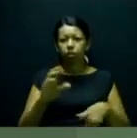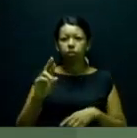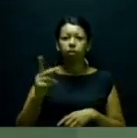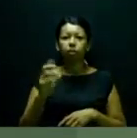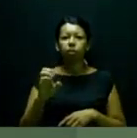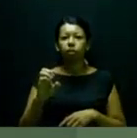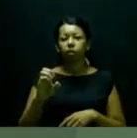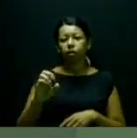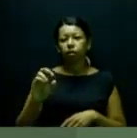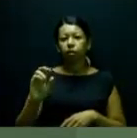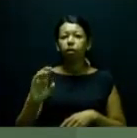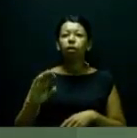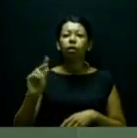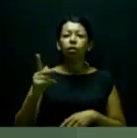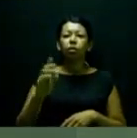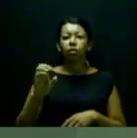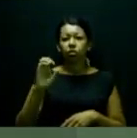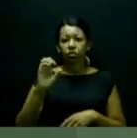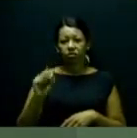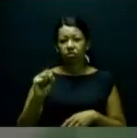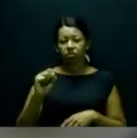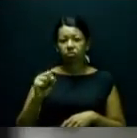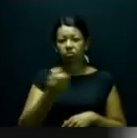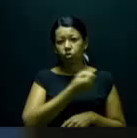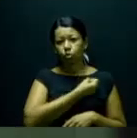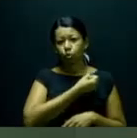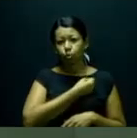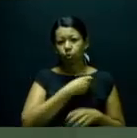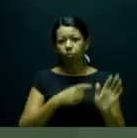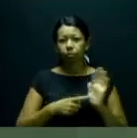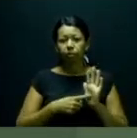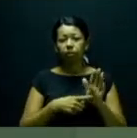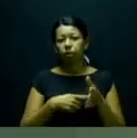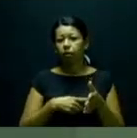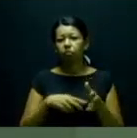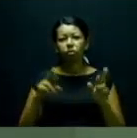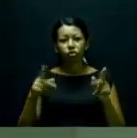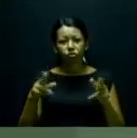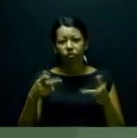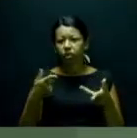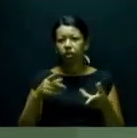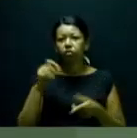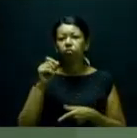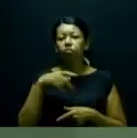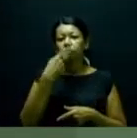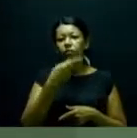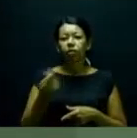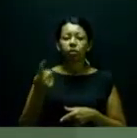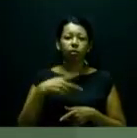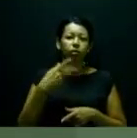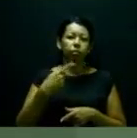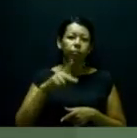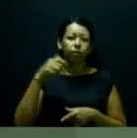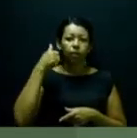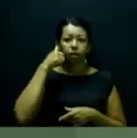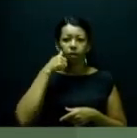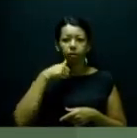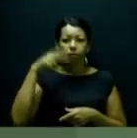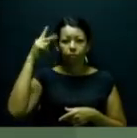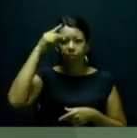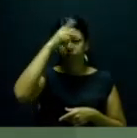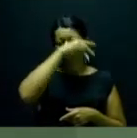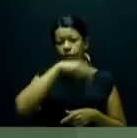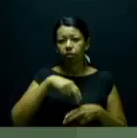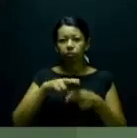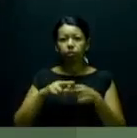a gente sabe que o número apresentado é bem longe do que foi realmente falado aqui pela prefeita. Então, é por isso que eu apresento o